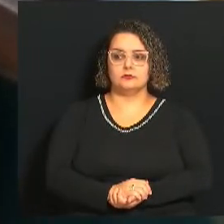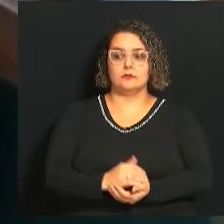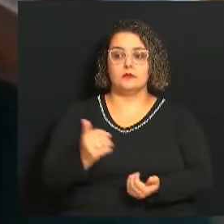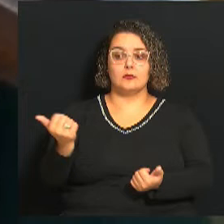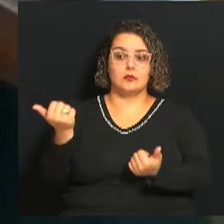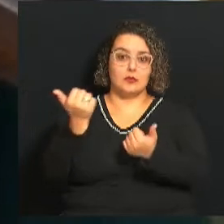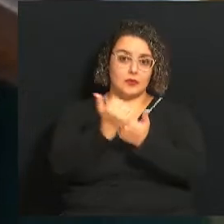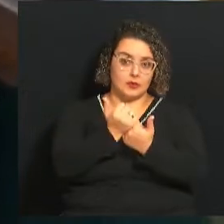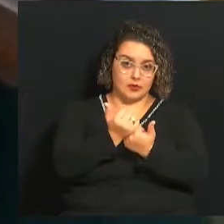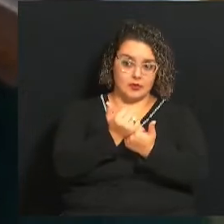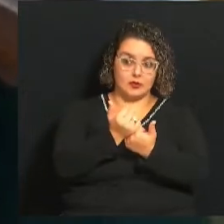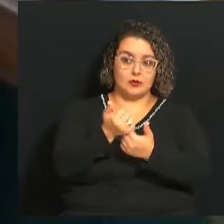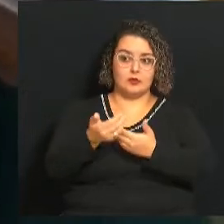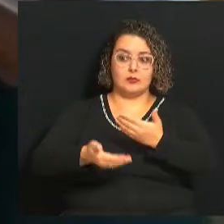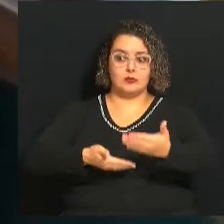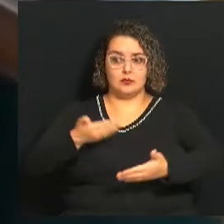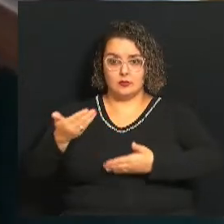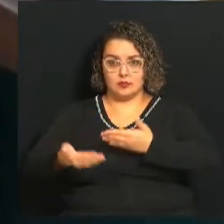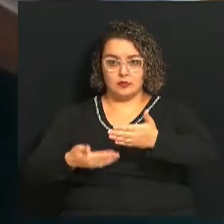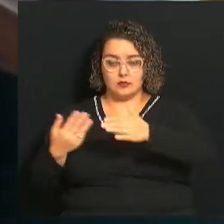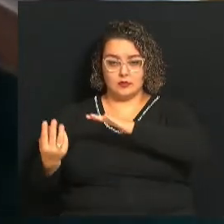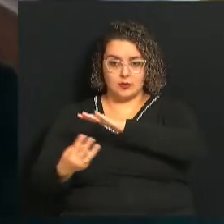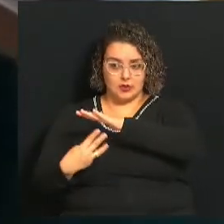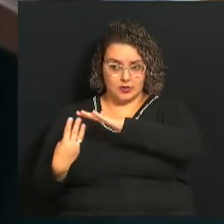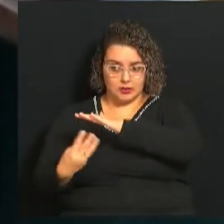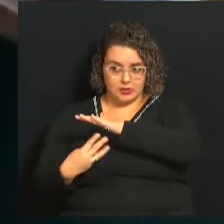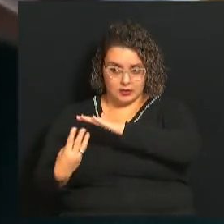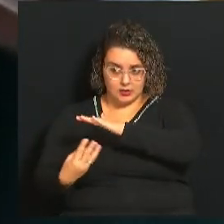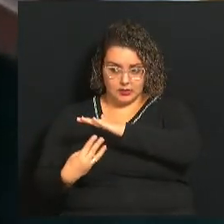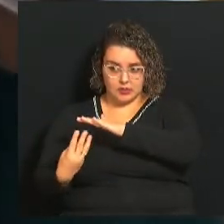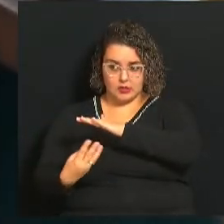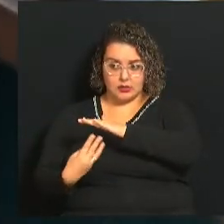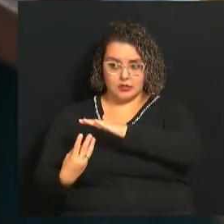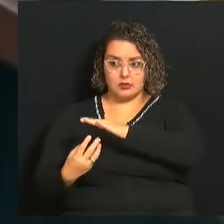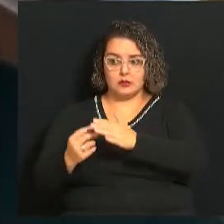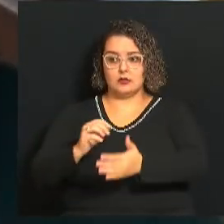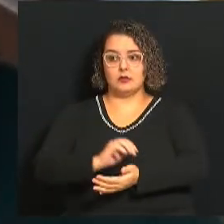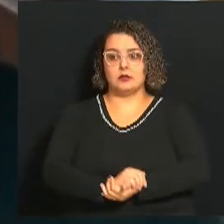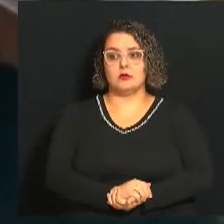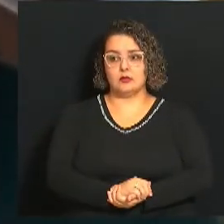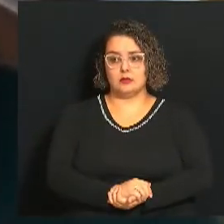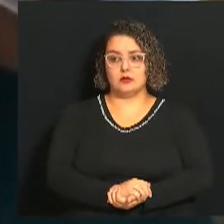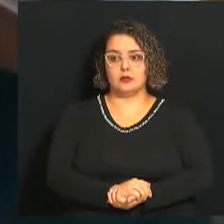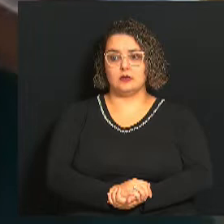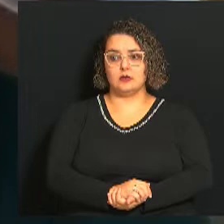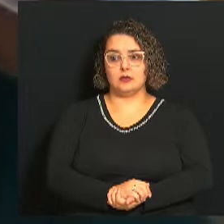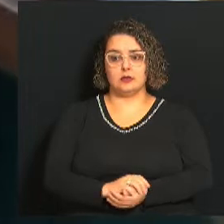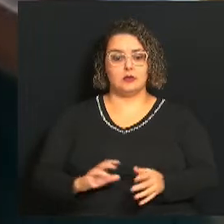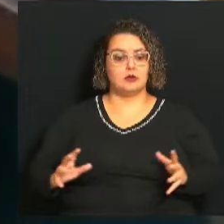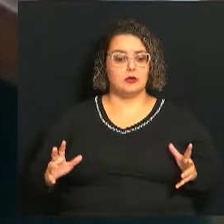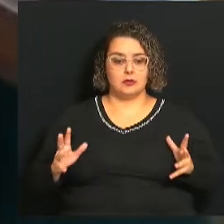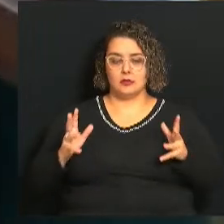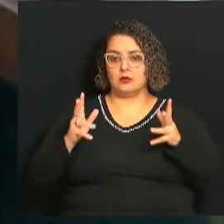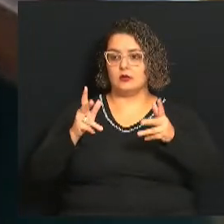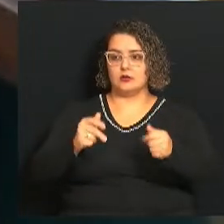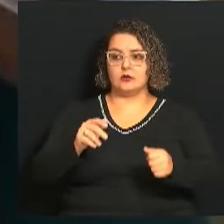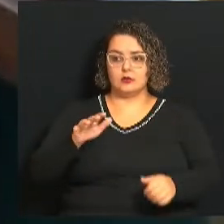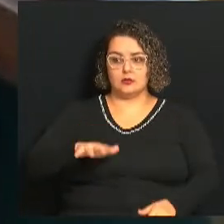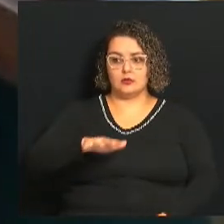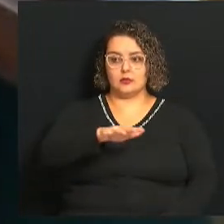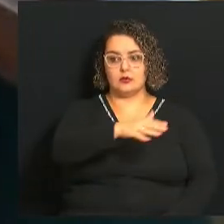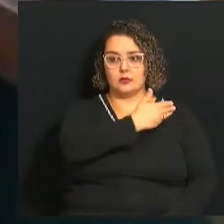substituídos por serviços de terceiros, que é uma tendência em todo o setor público